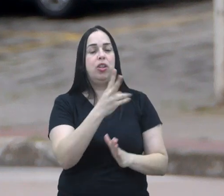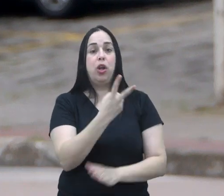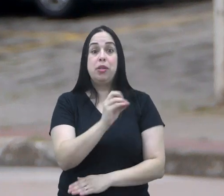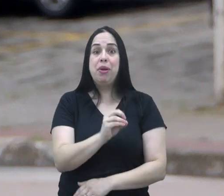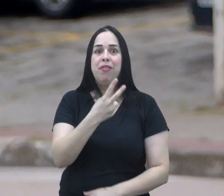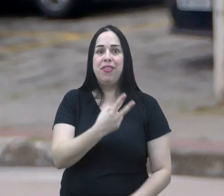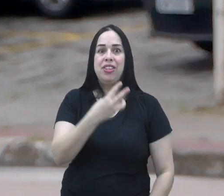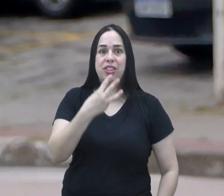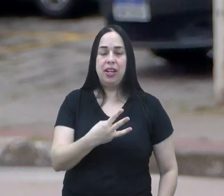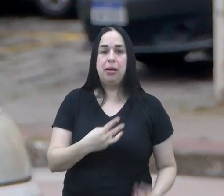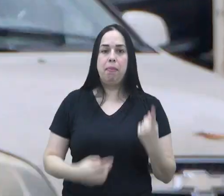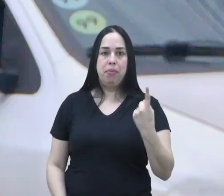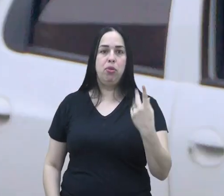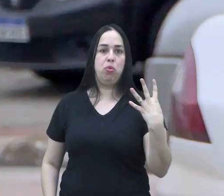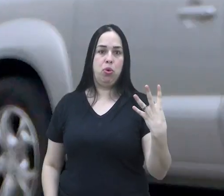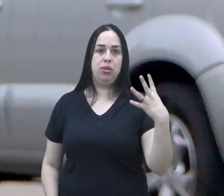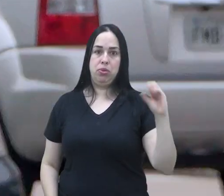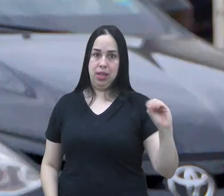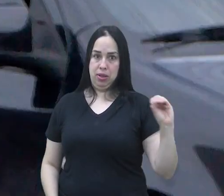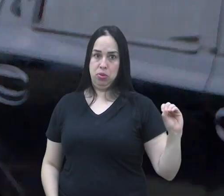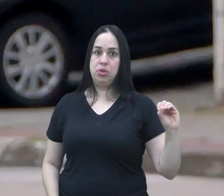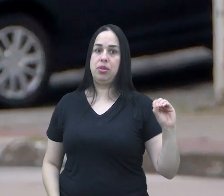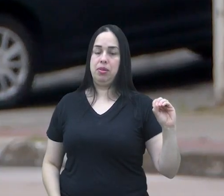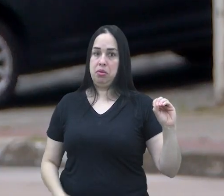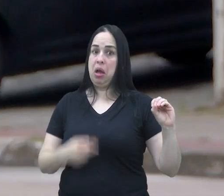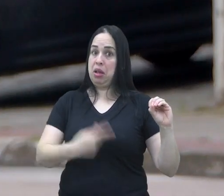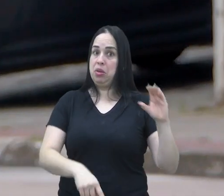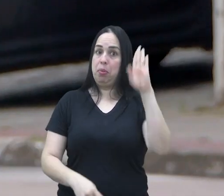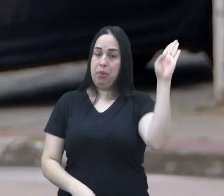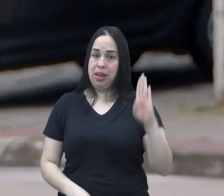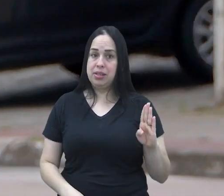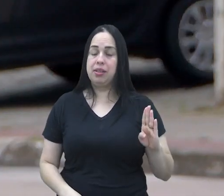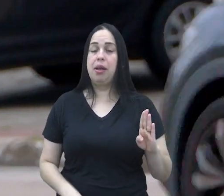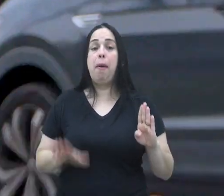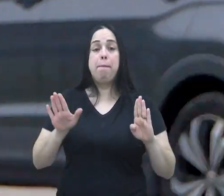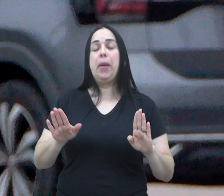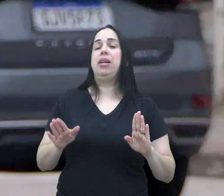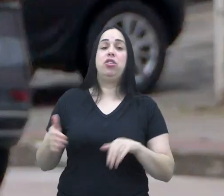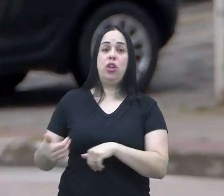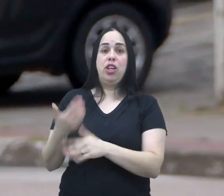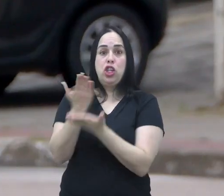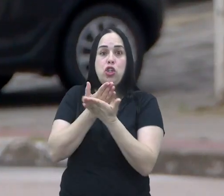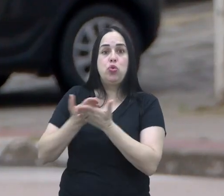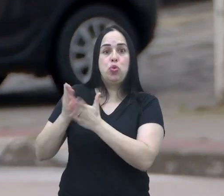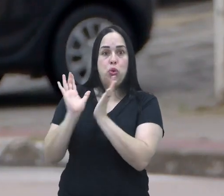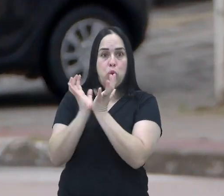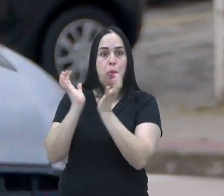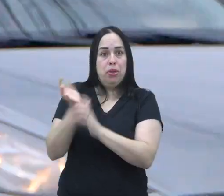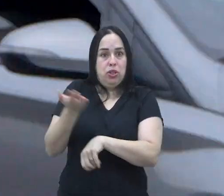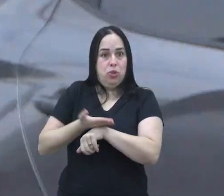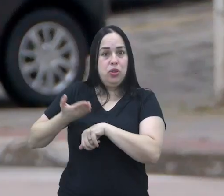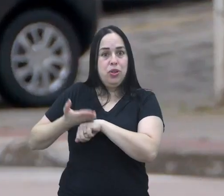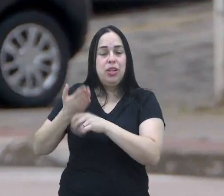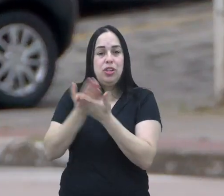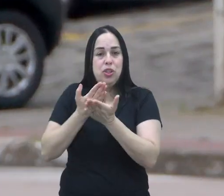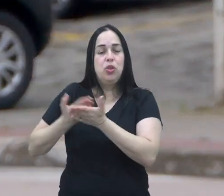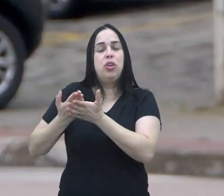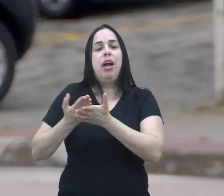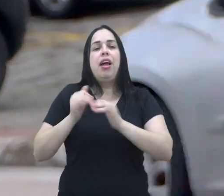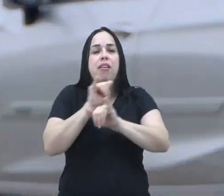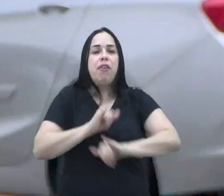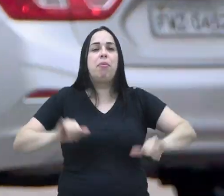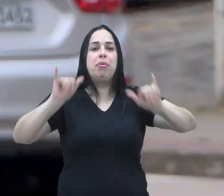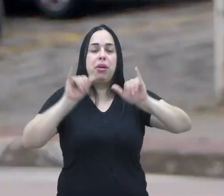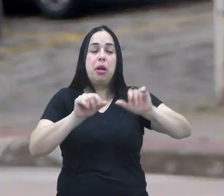anos. Em 2023, 1.400 casos foram registrados no país. Especialistas afirmam que com informação